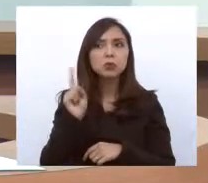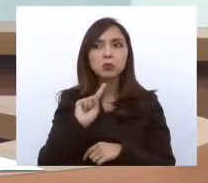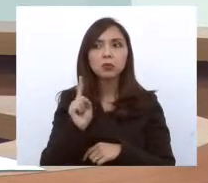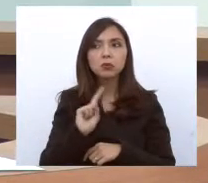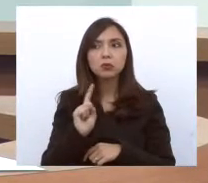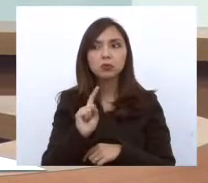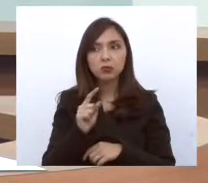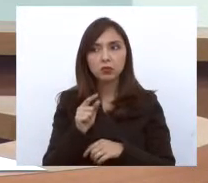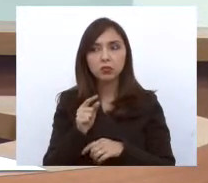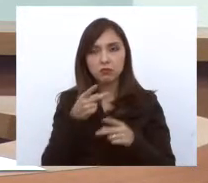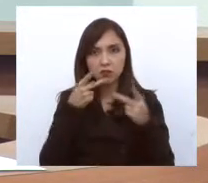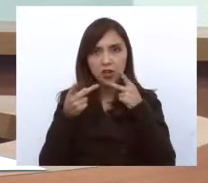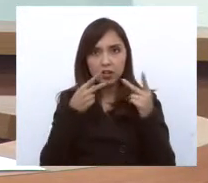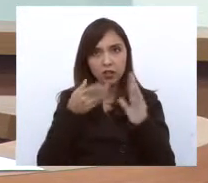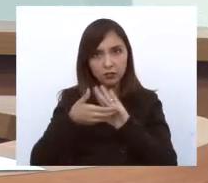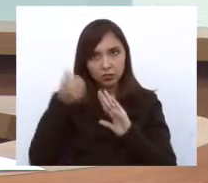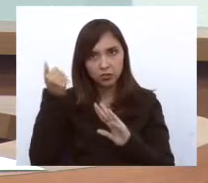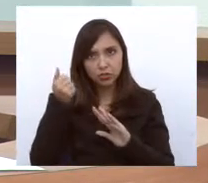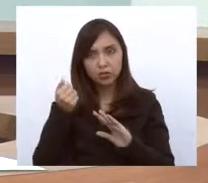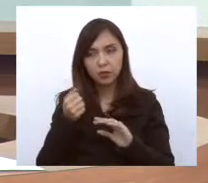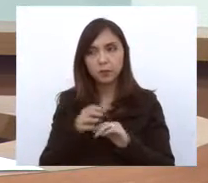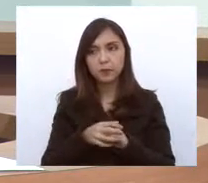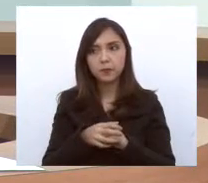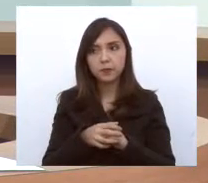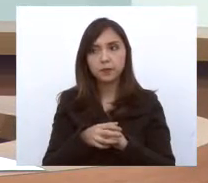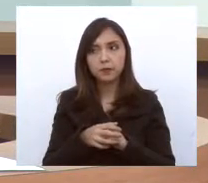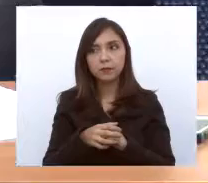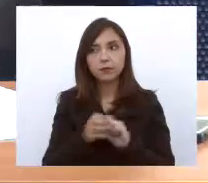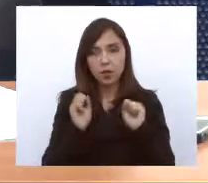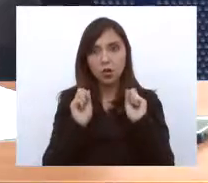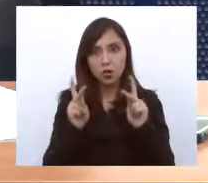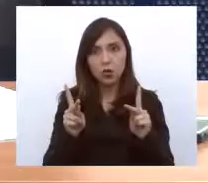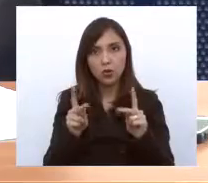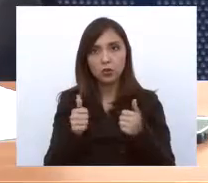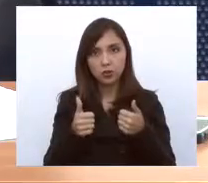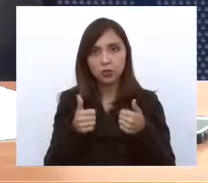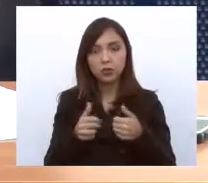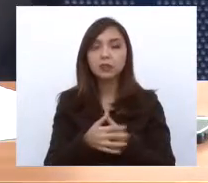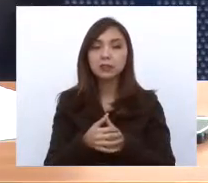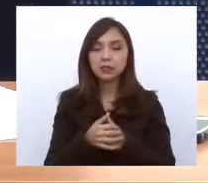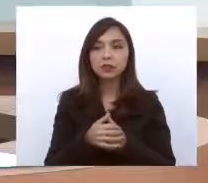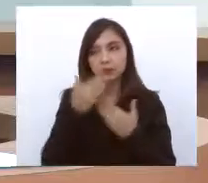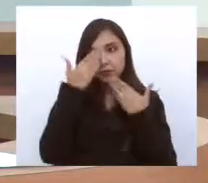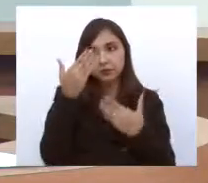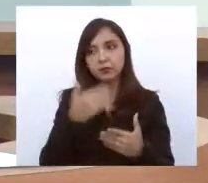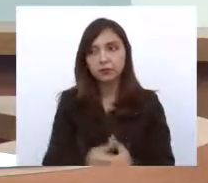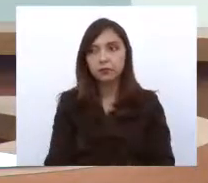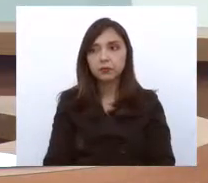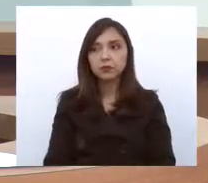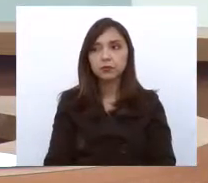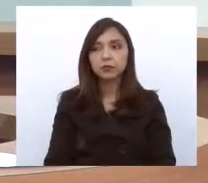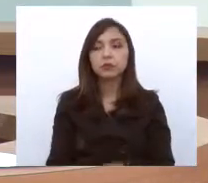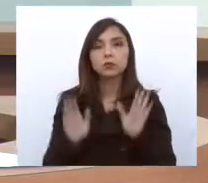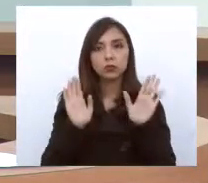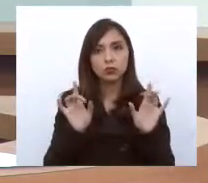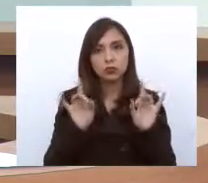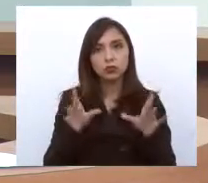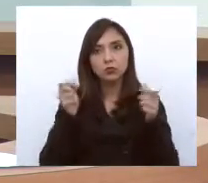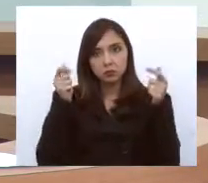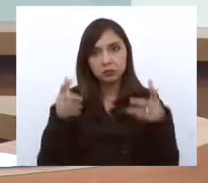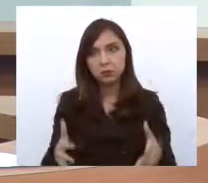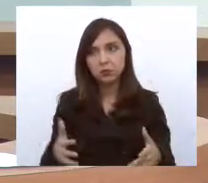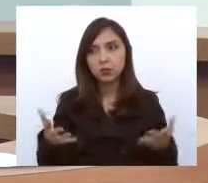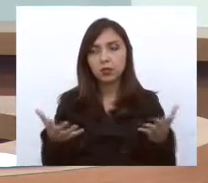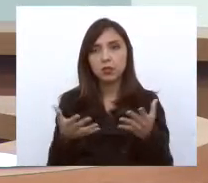não. Foi falado que ia tirar, né? Eu falei, vereador. Tá bom, beleza, senhor presidente. Muito obrigado. Estou complementando minha questão de ordem,